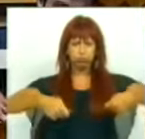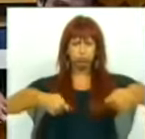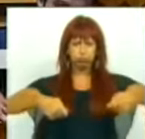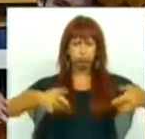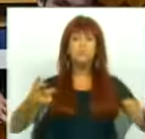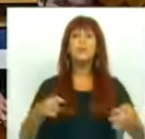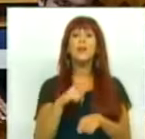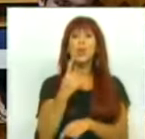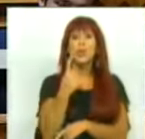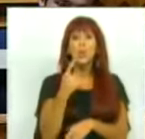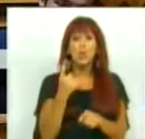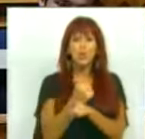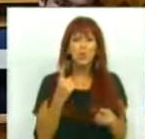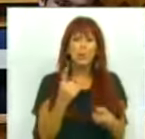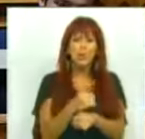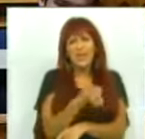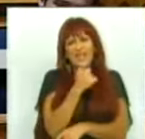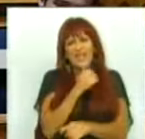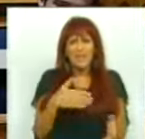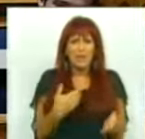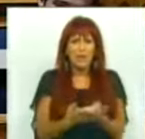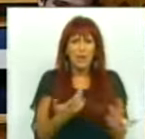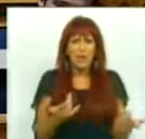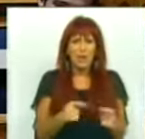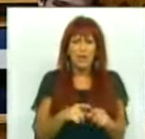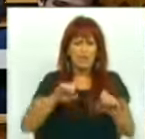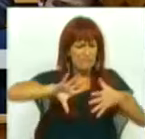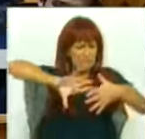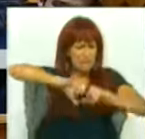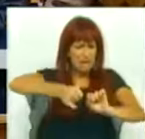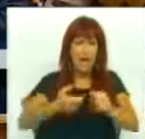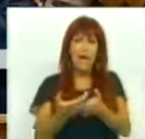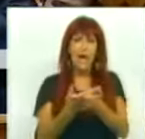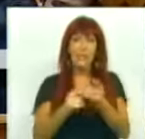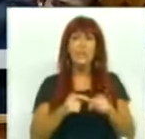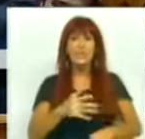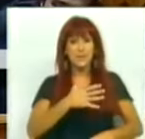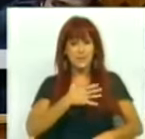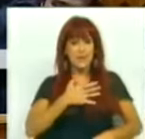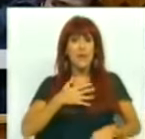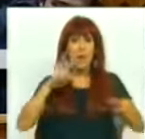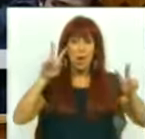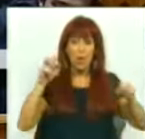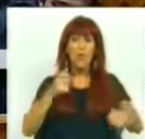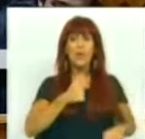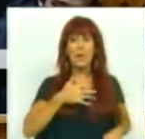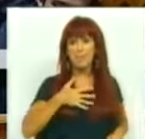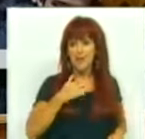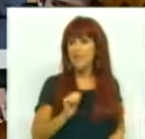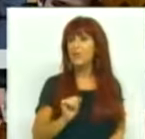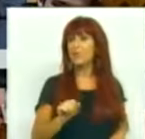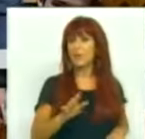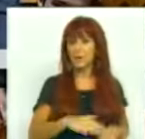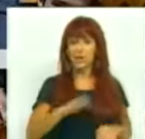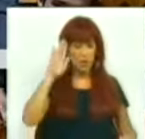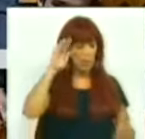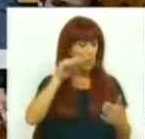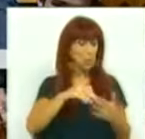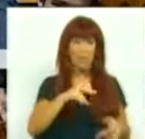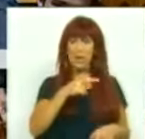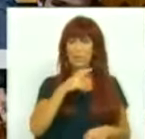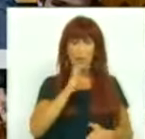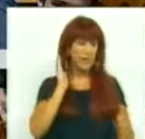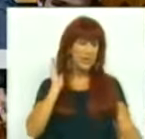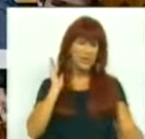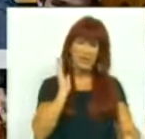esbanjador foi um dos fatores decisivos para deteriorar a economia e a saúde das empresas. E com uma consequência